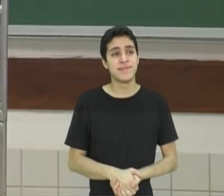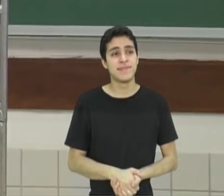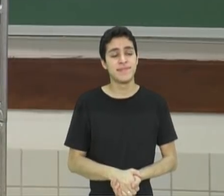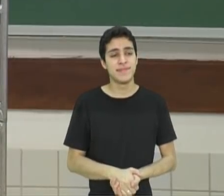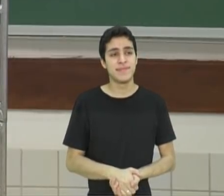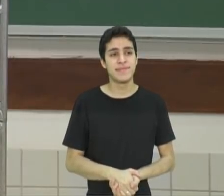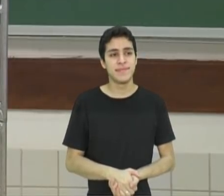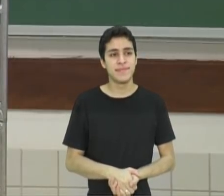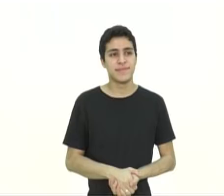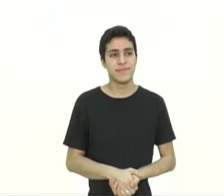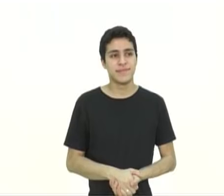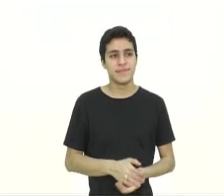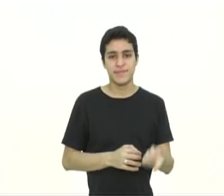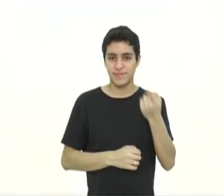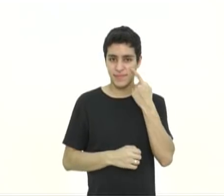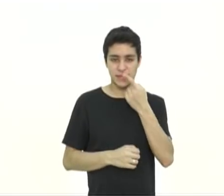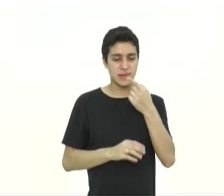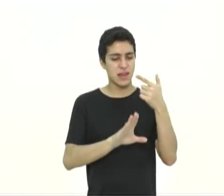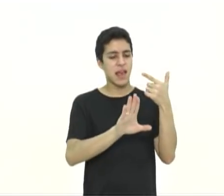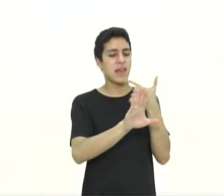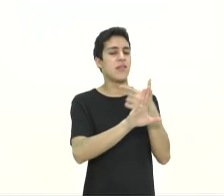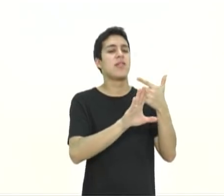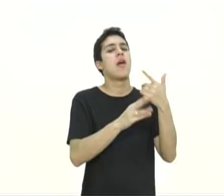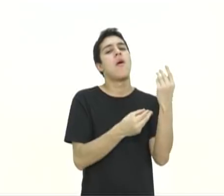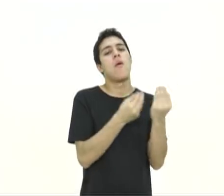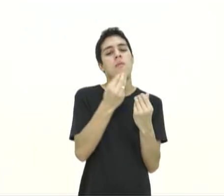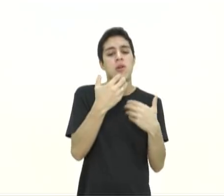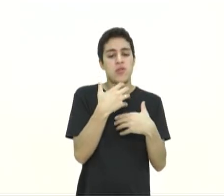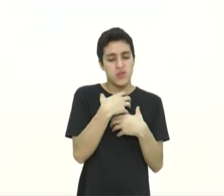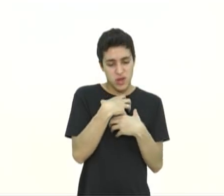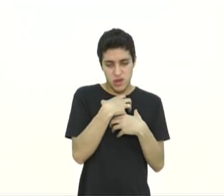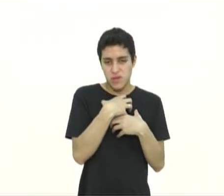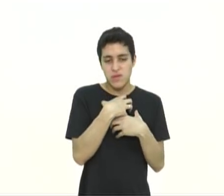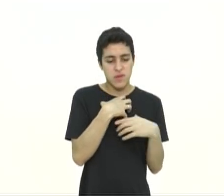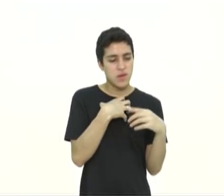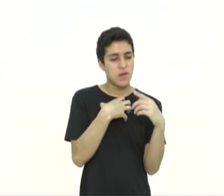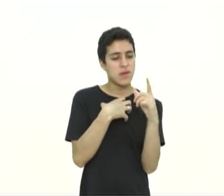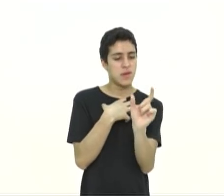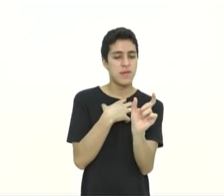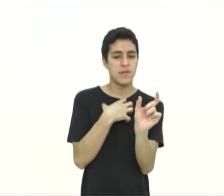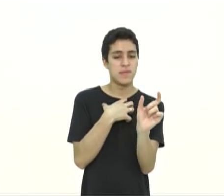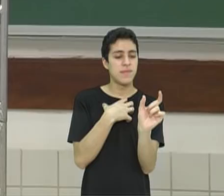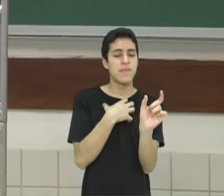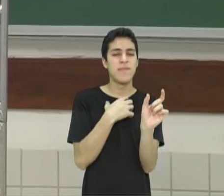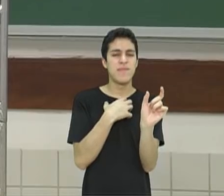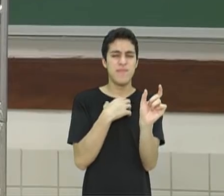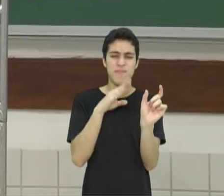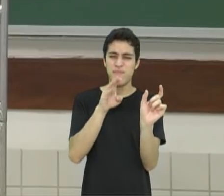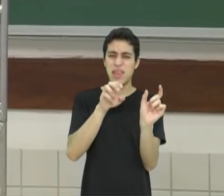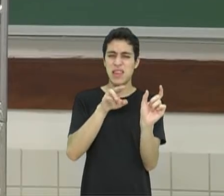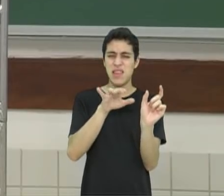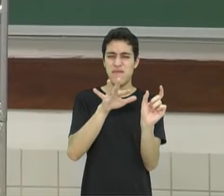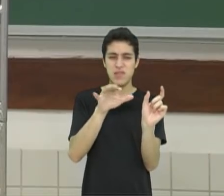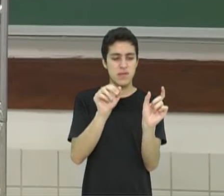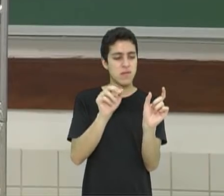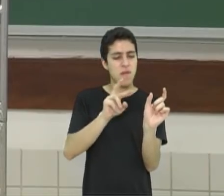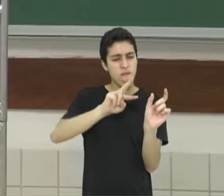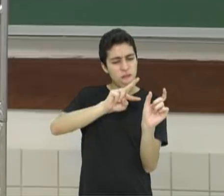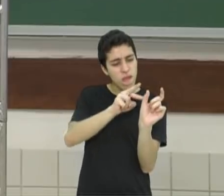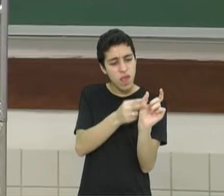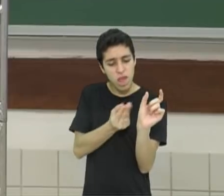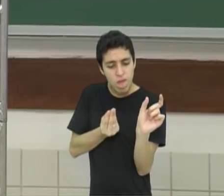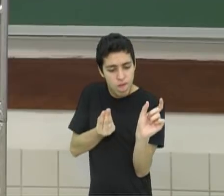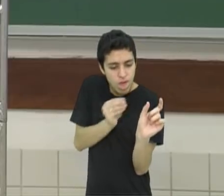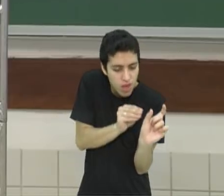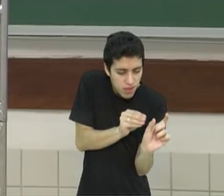Vamos ver aqui. A ironia é invocada pelo sentido atribuído à palavra benefício. Então, quando eu digo que algo é